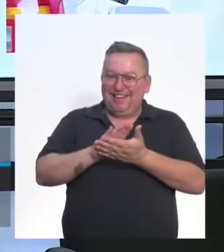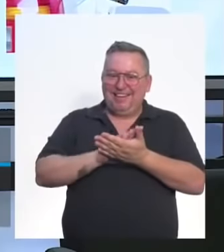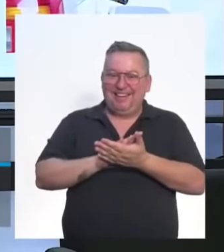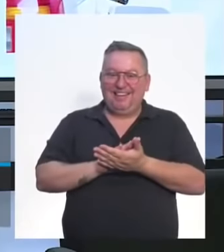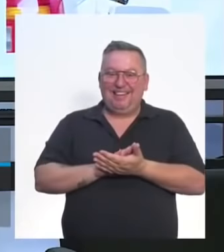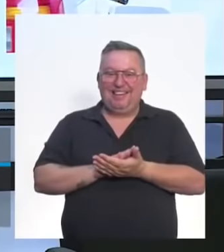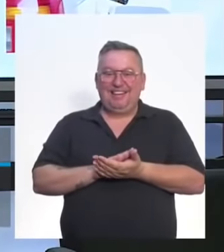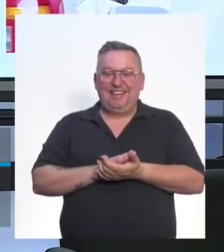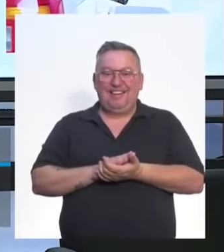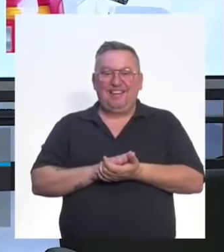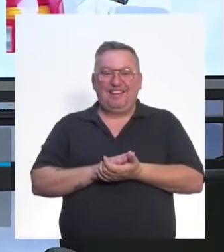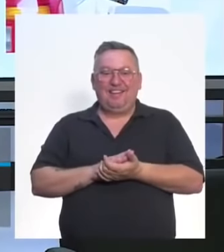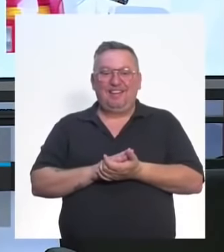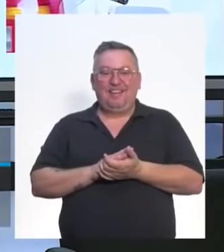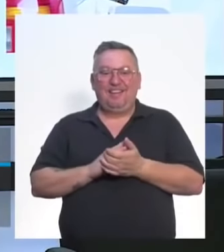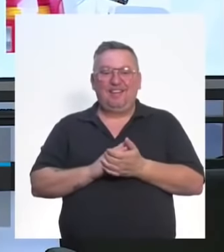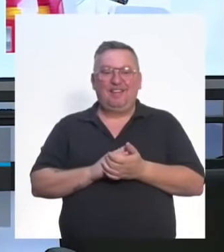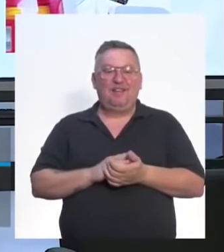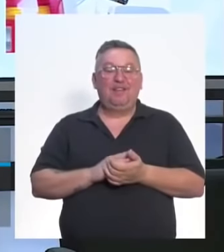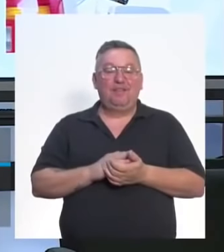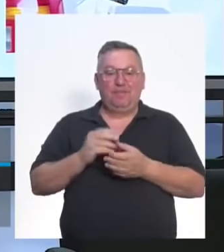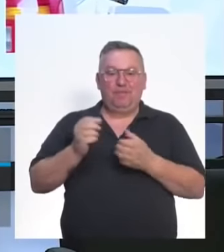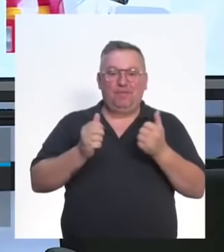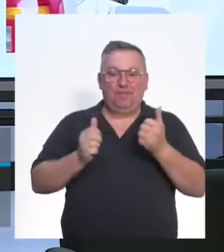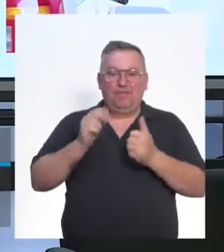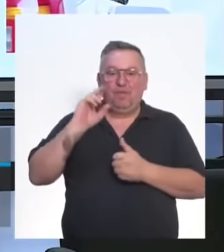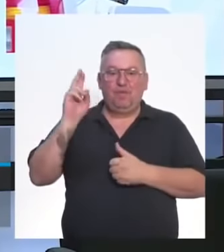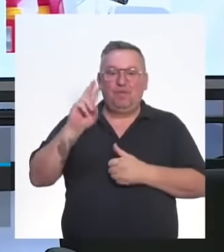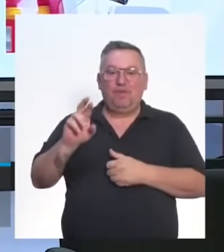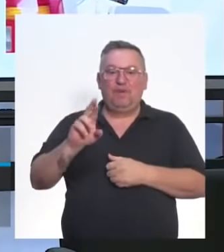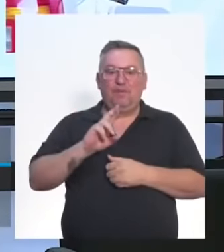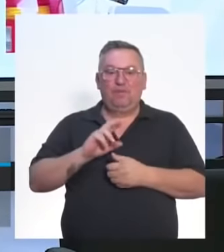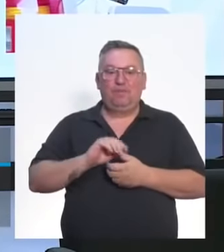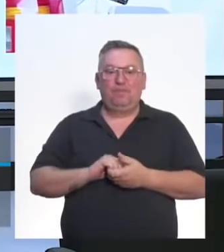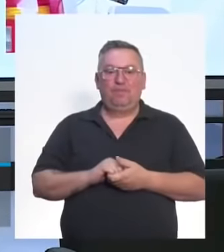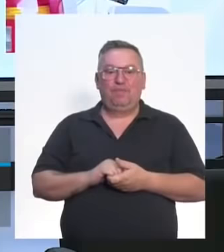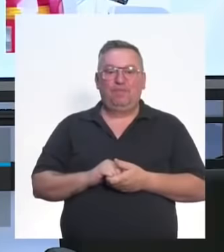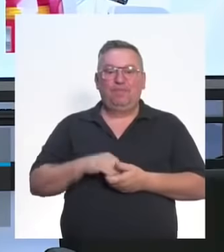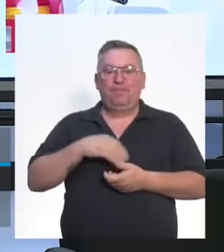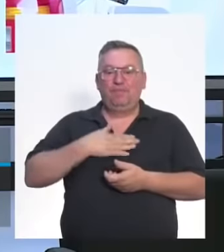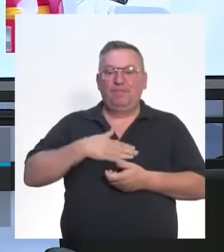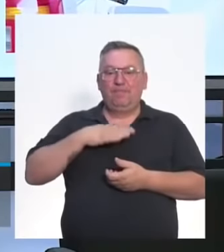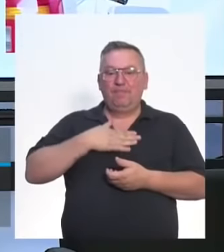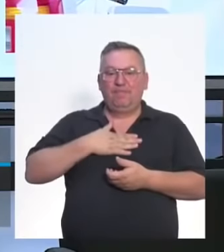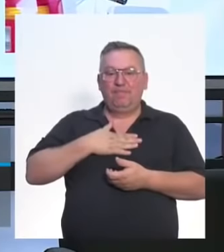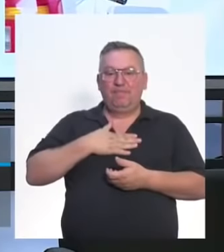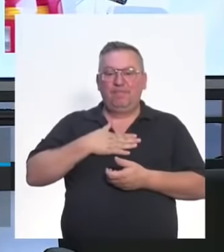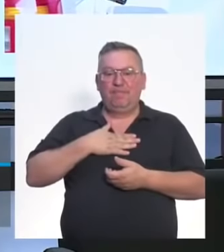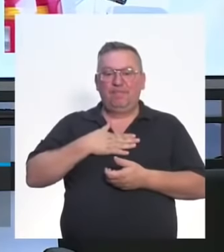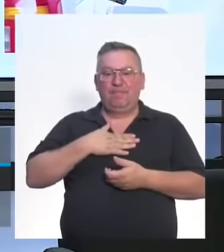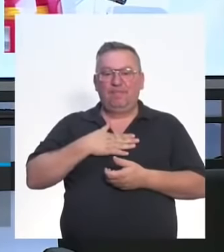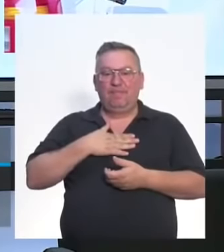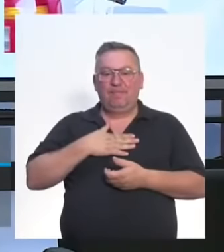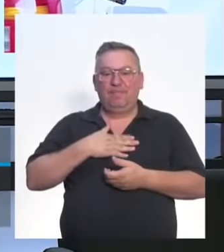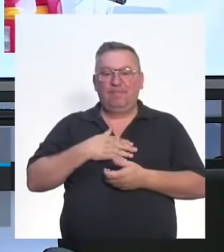nada, tá? Mas é isso, tudo bem? Vamos ver a resposta para eles? Tranquilinho, tá? Então, aí nós temos